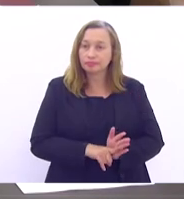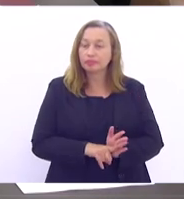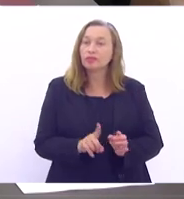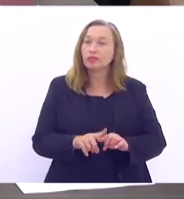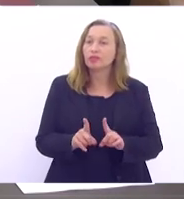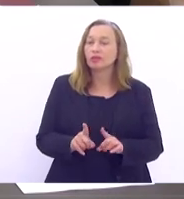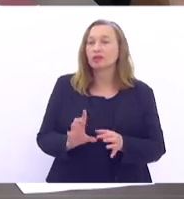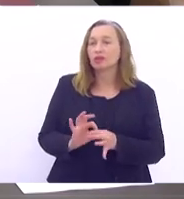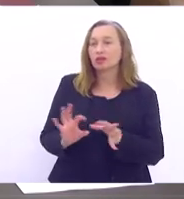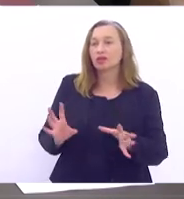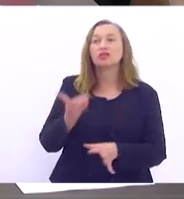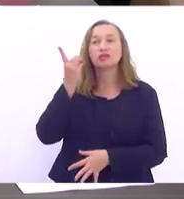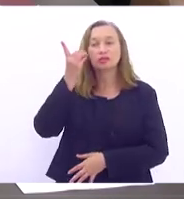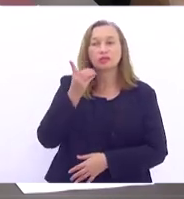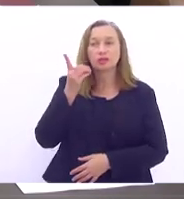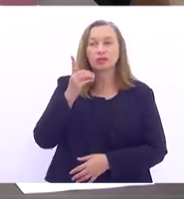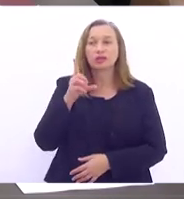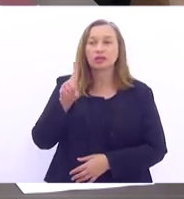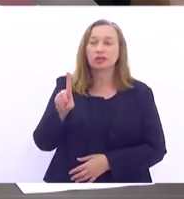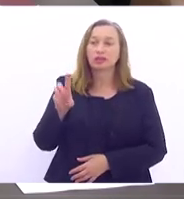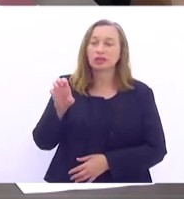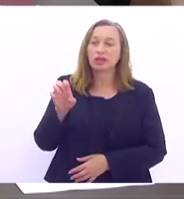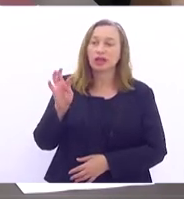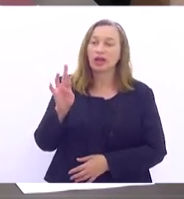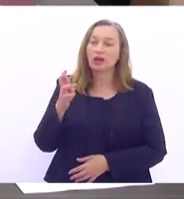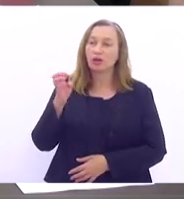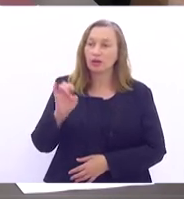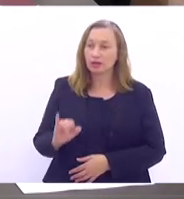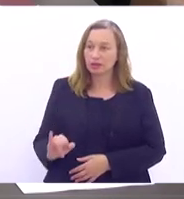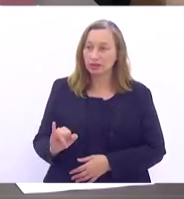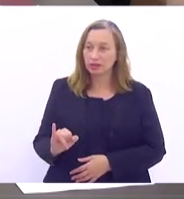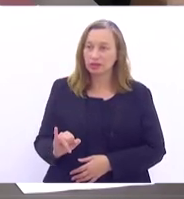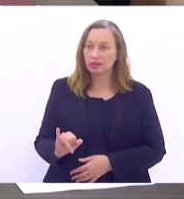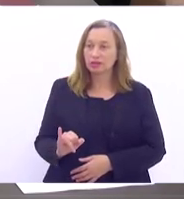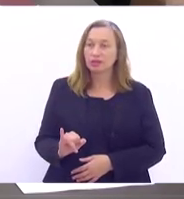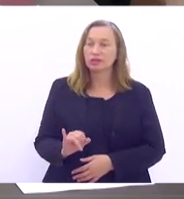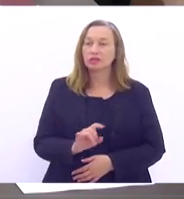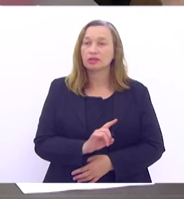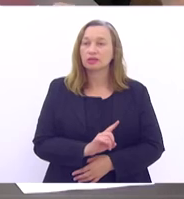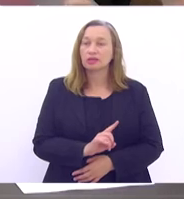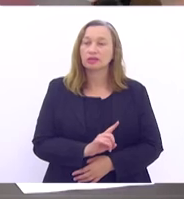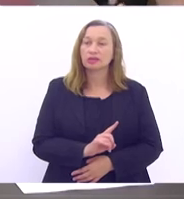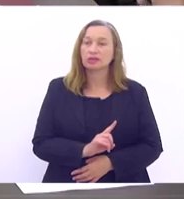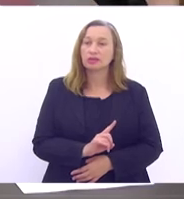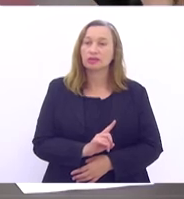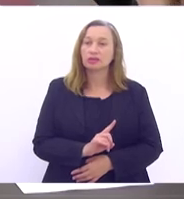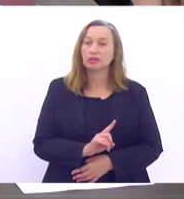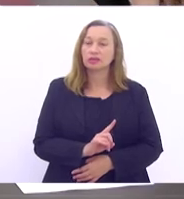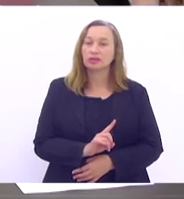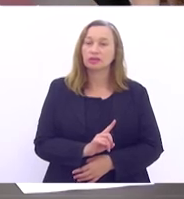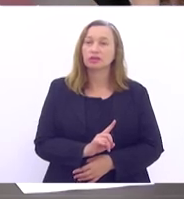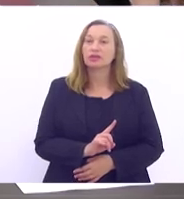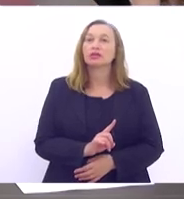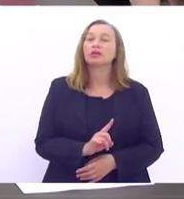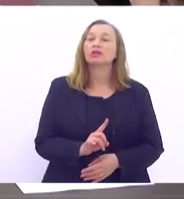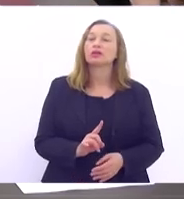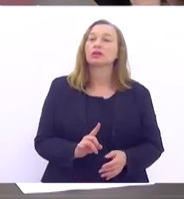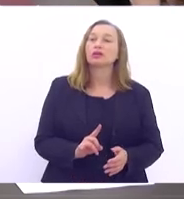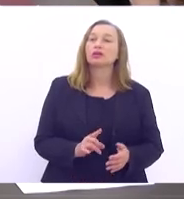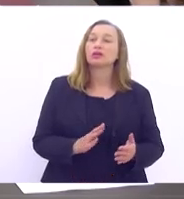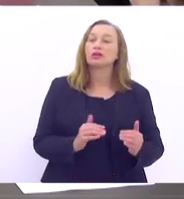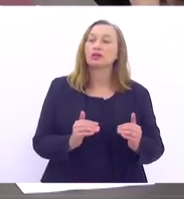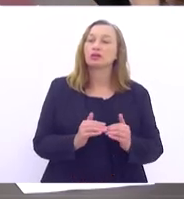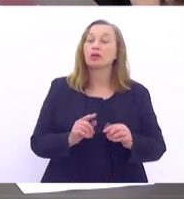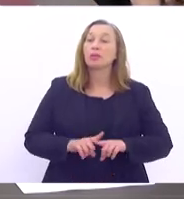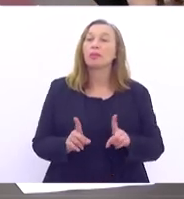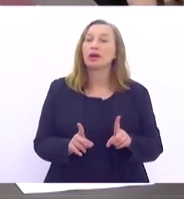consignar o parecer aqui do deputado De Laroli. Muito obrigado, presidente. Meu parecer pela legalidade. Parecer pela legalidade a pedido de vista do deputado Luiz